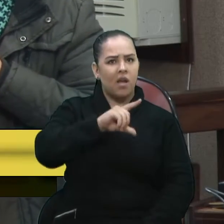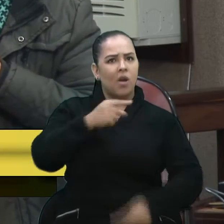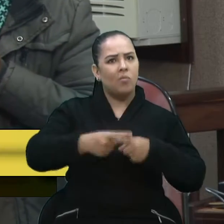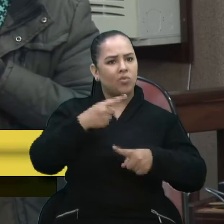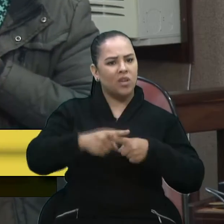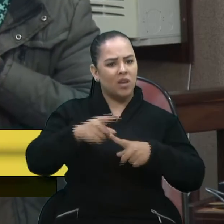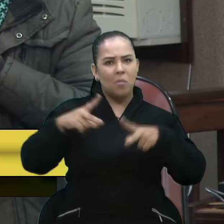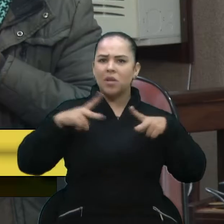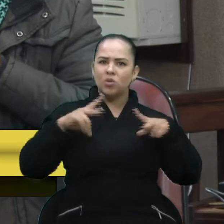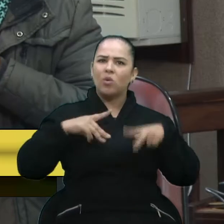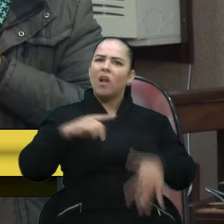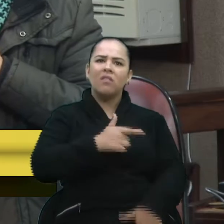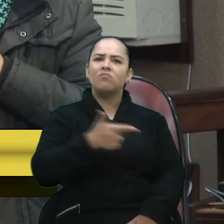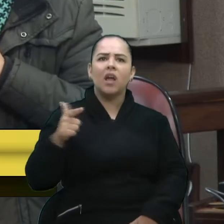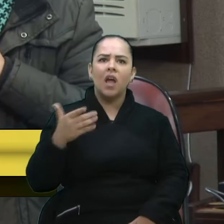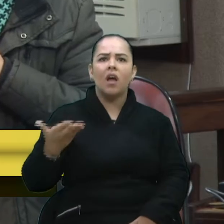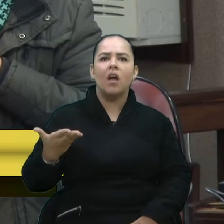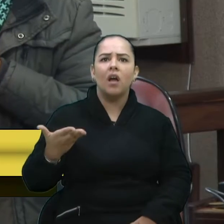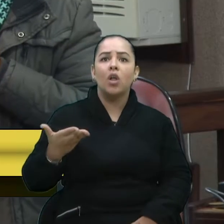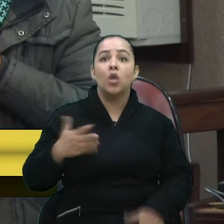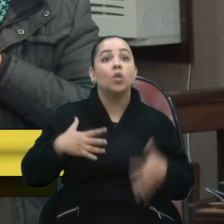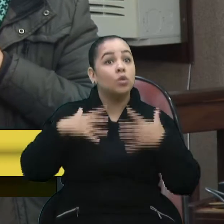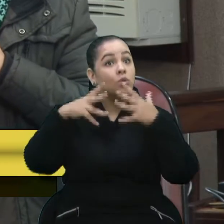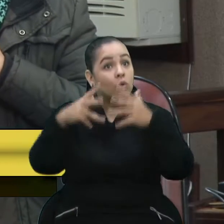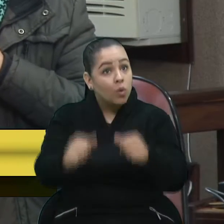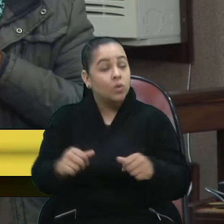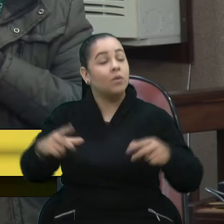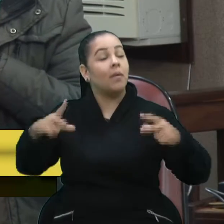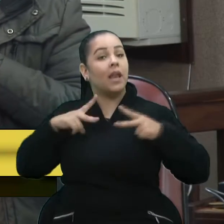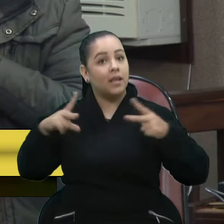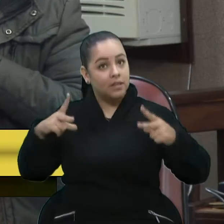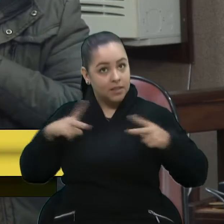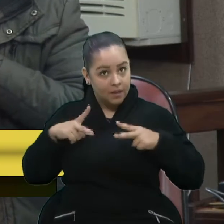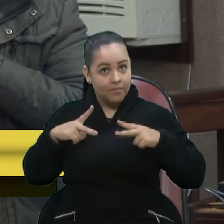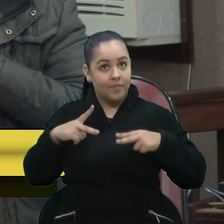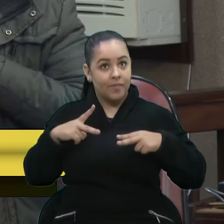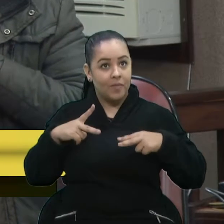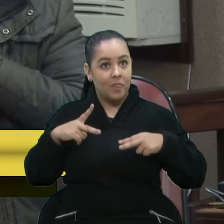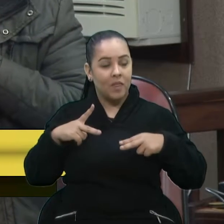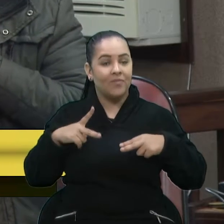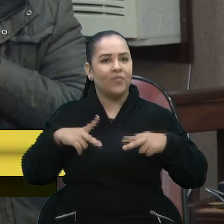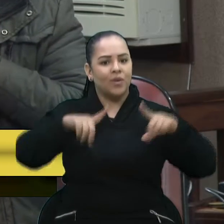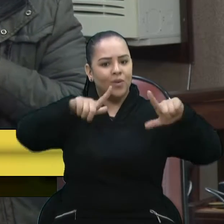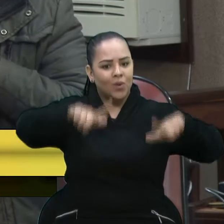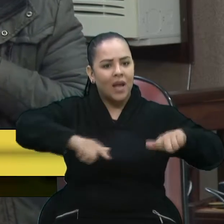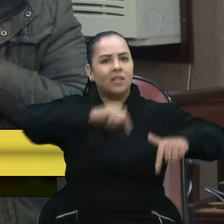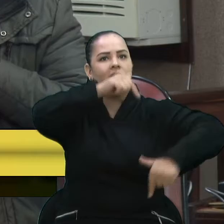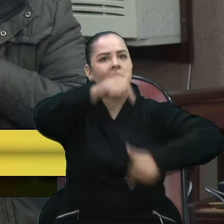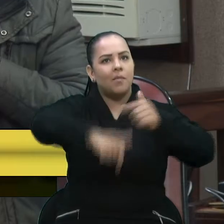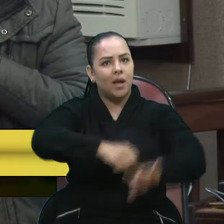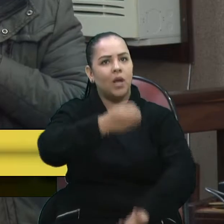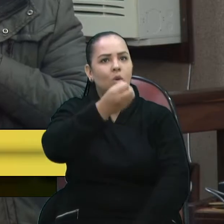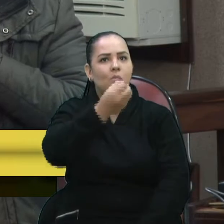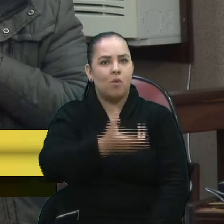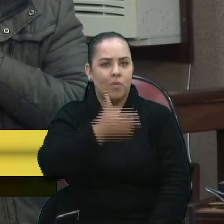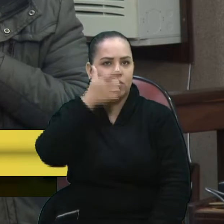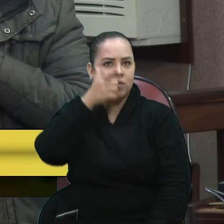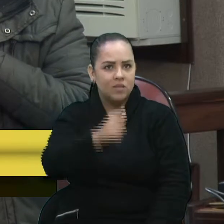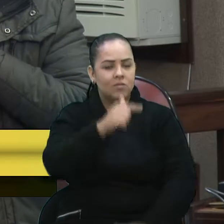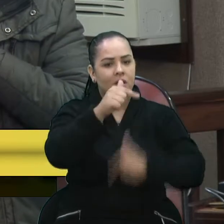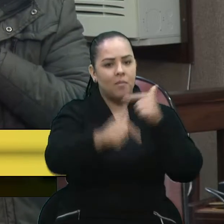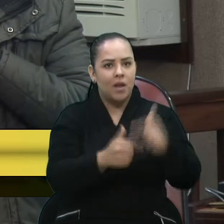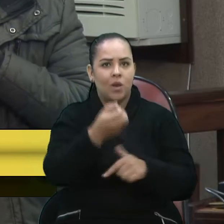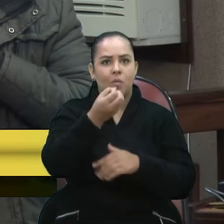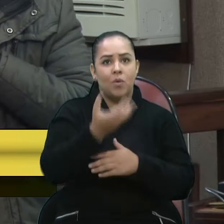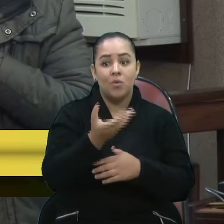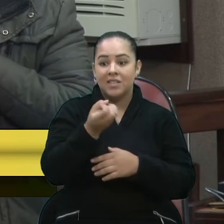vamos discutir isso. Mas todos merecem, primeiro, condições de trabalho para poder efetuar um trabalho digno. Porque se eles